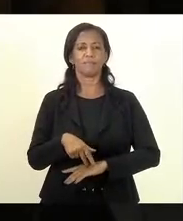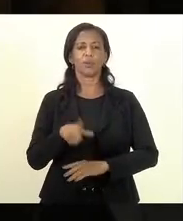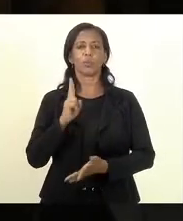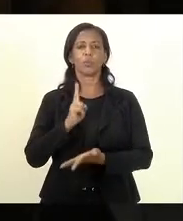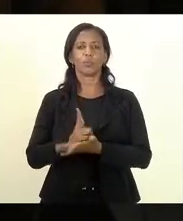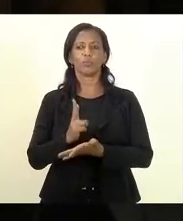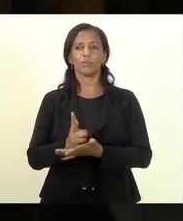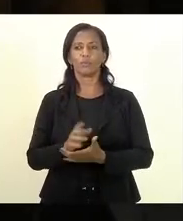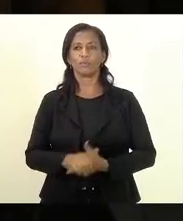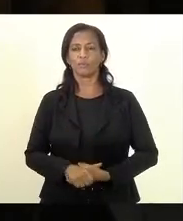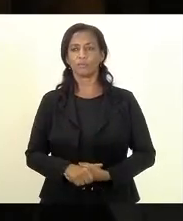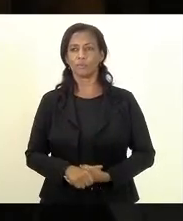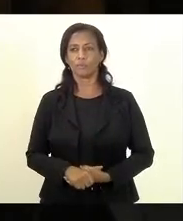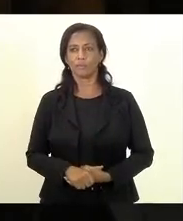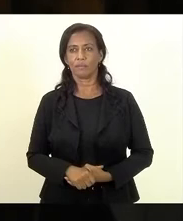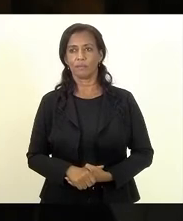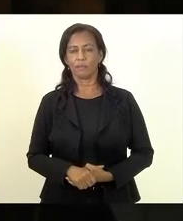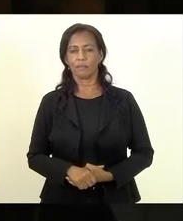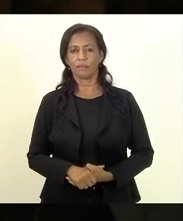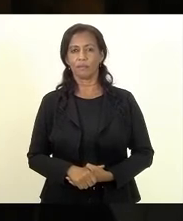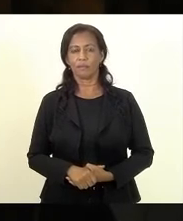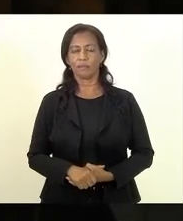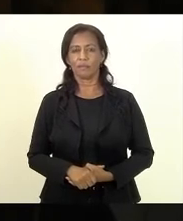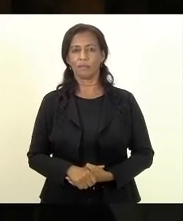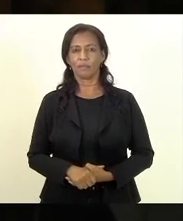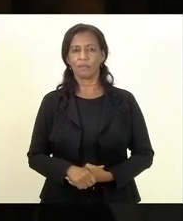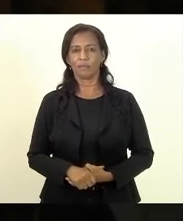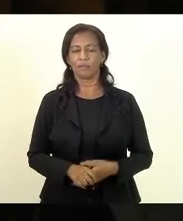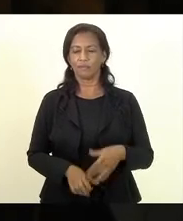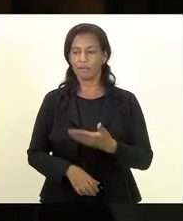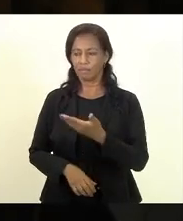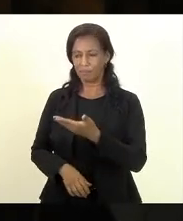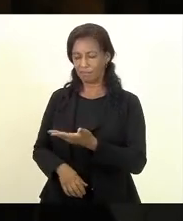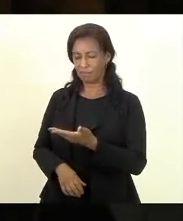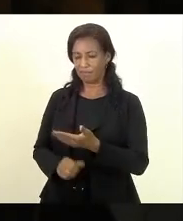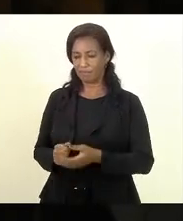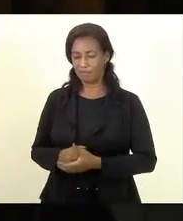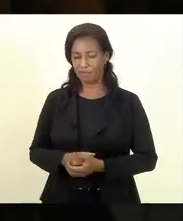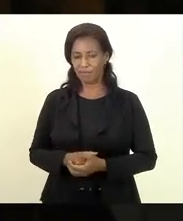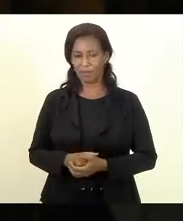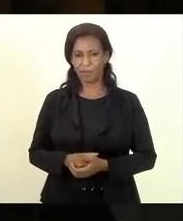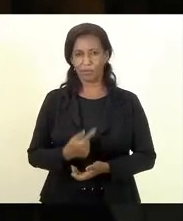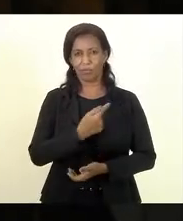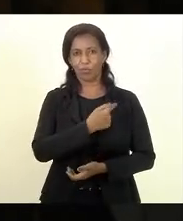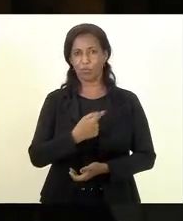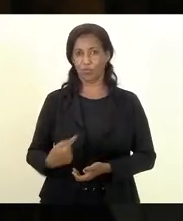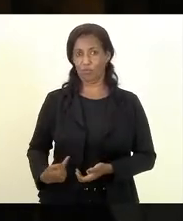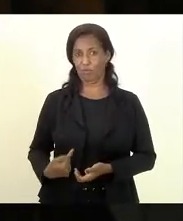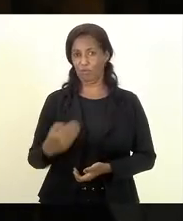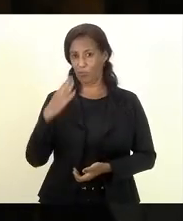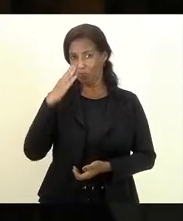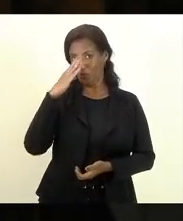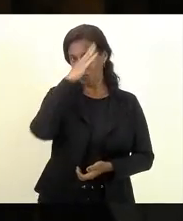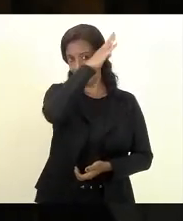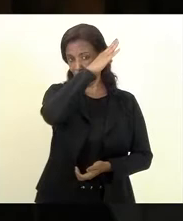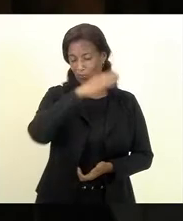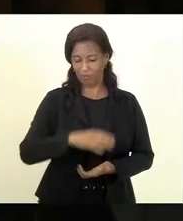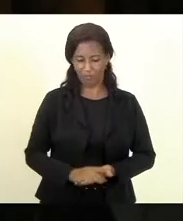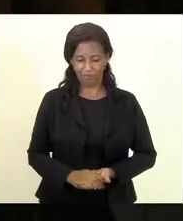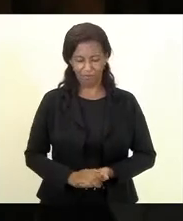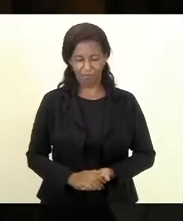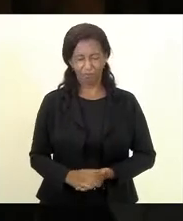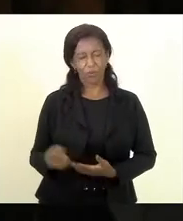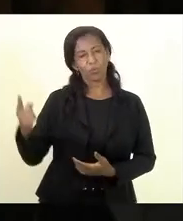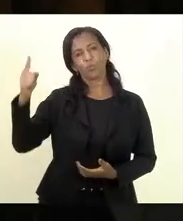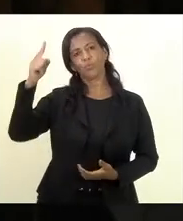continuar. Senhora, veja que o governo Bolsonaro, a cada dia,